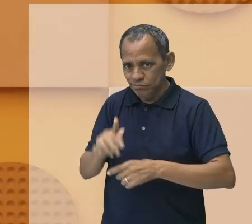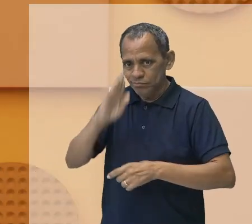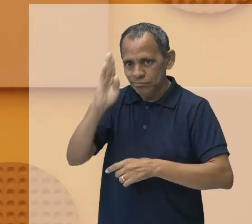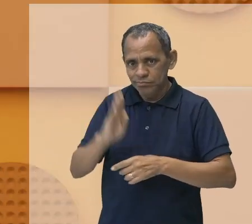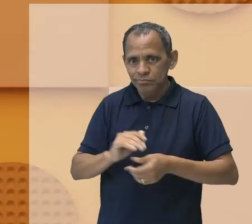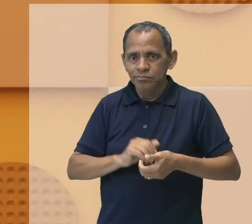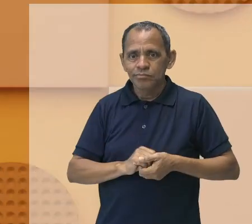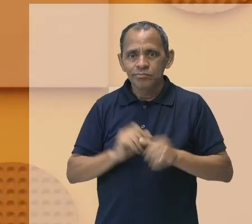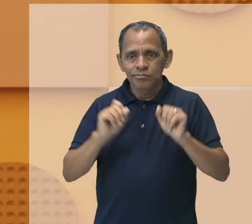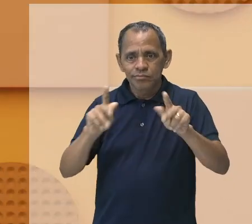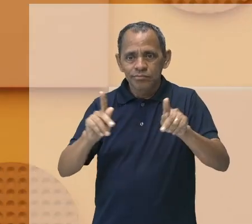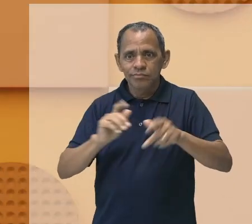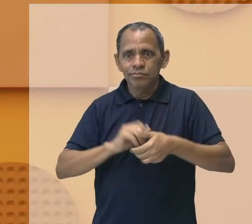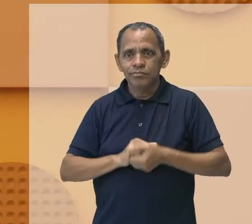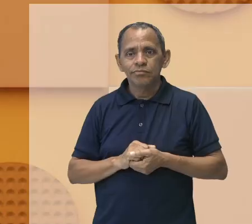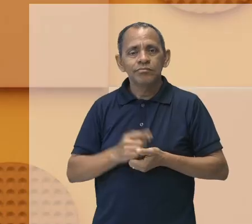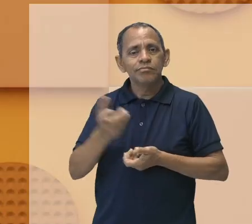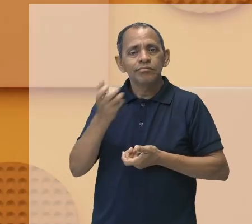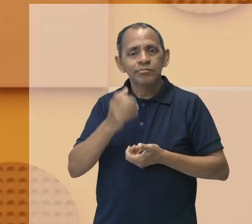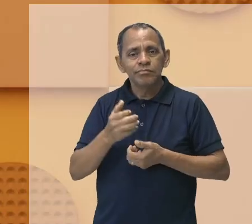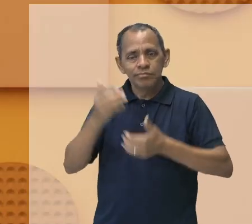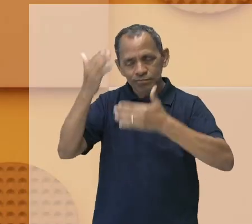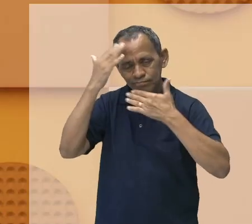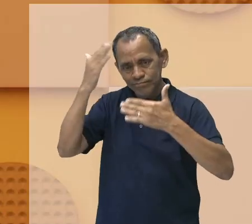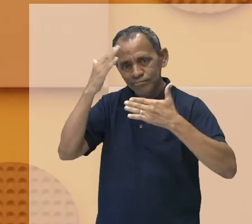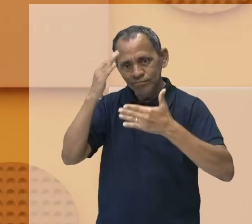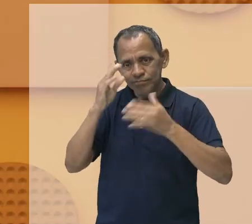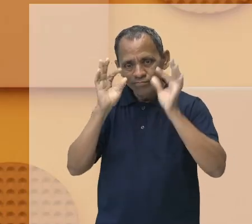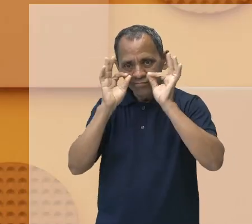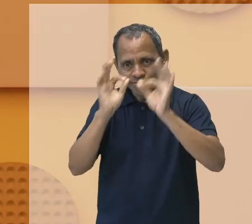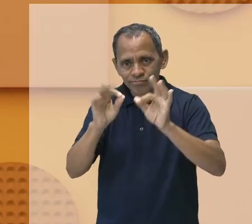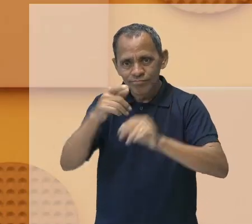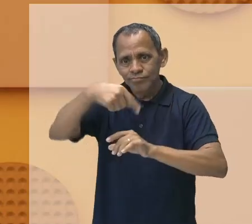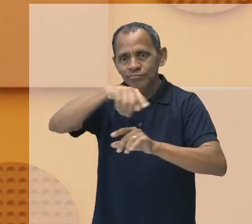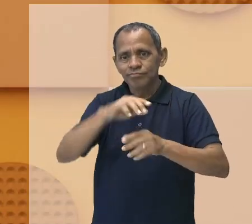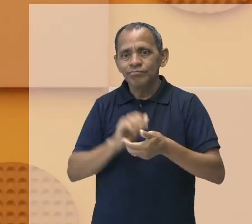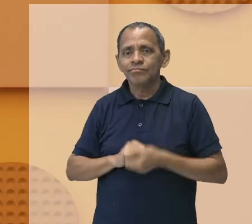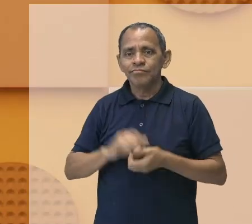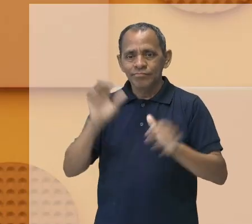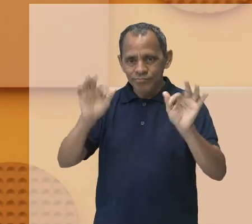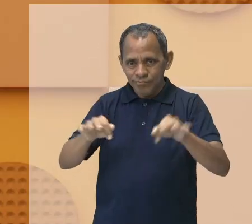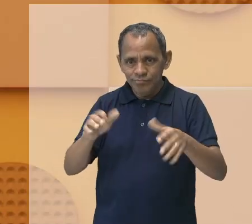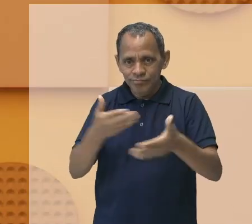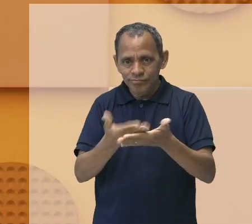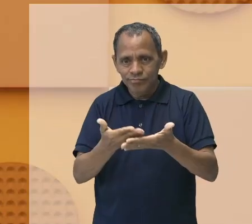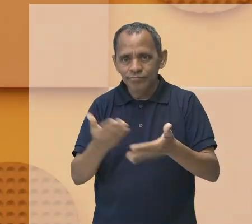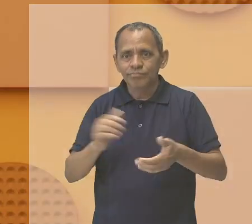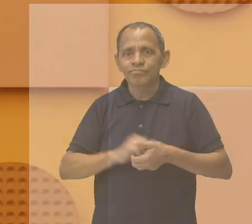brasileira. Beleza, gente? Eu quero agradecer a atenção de vocês. A gente vai encerrando por aqui.